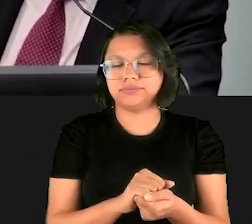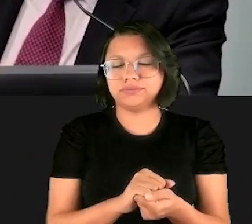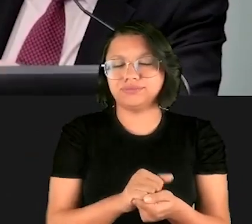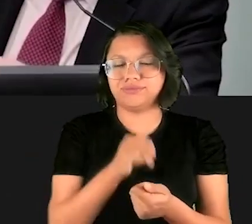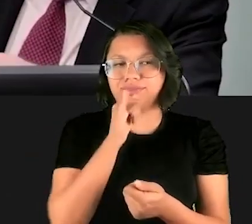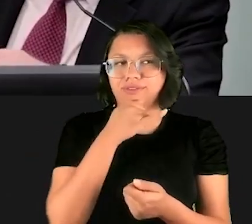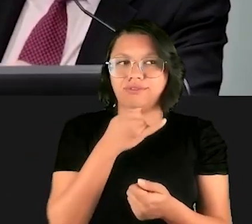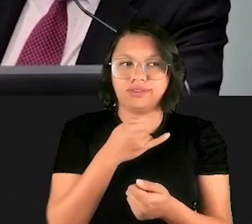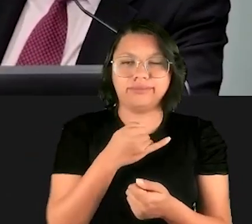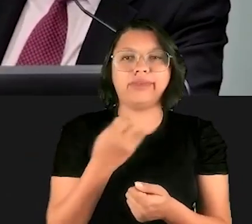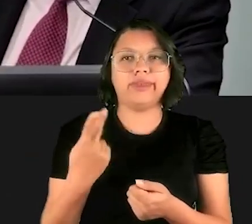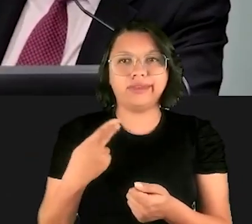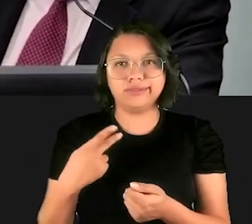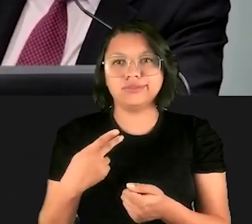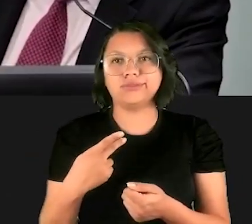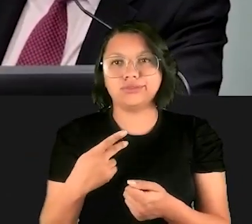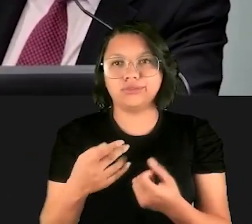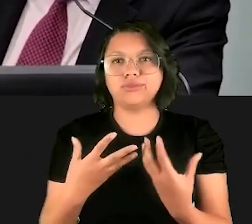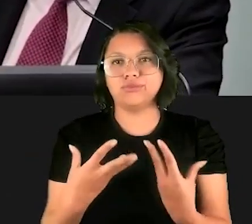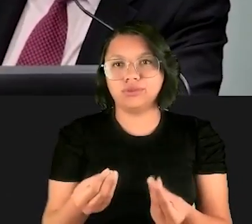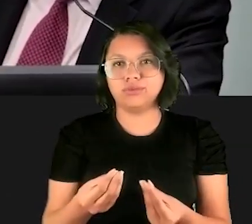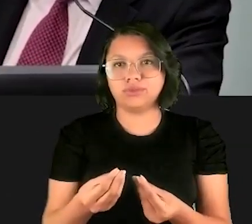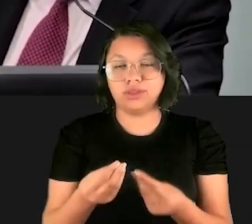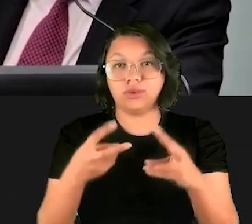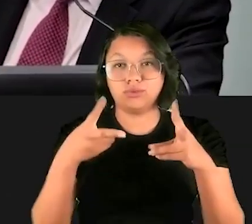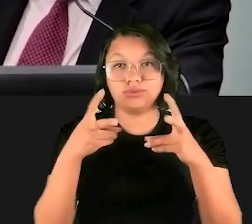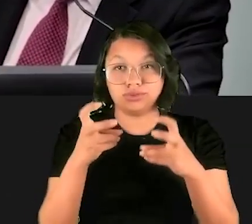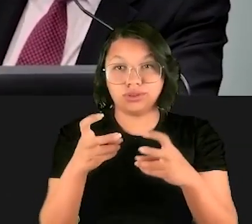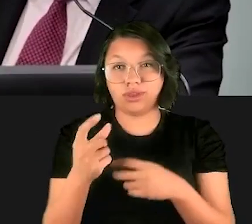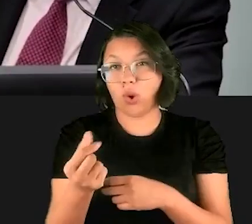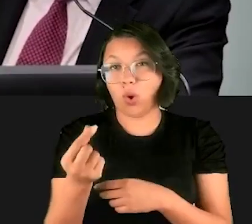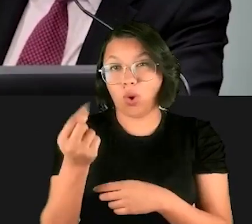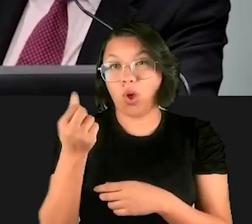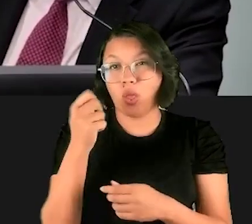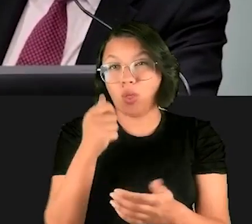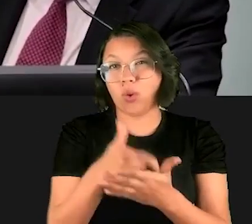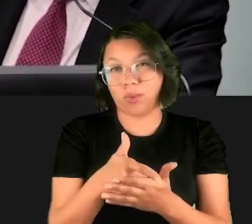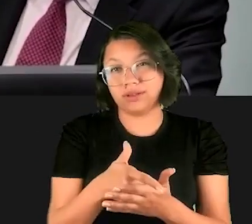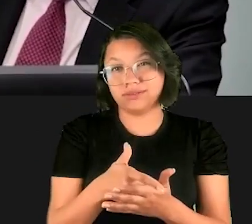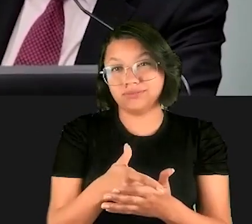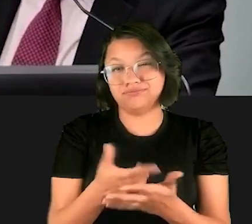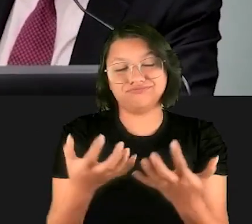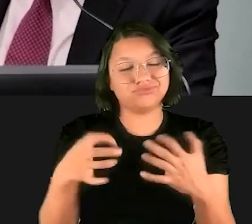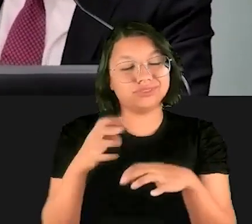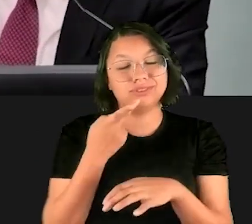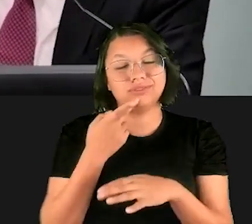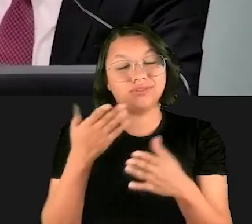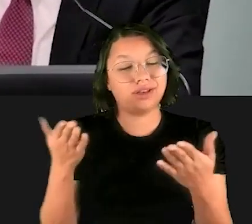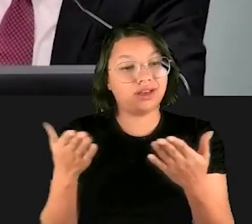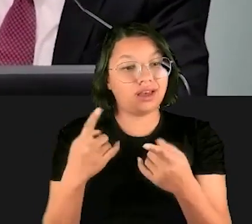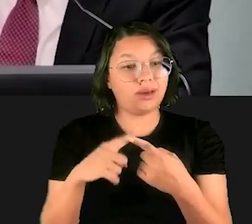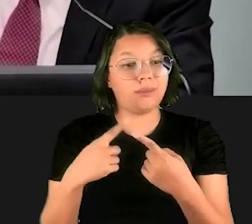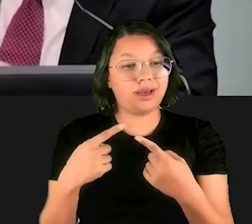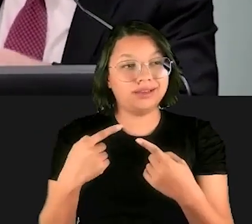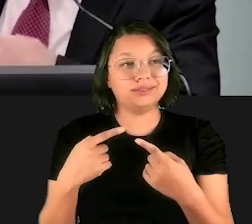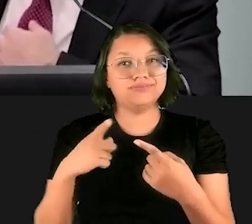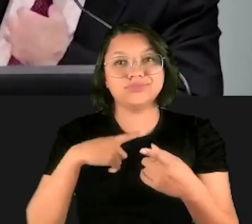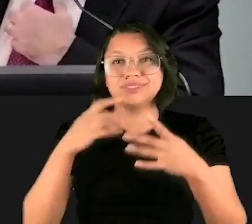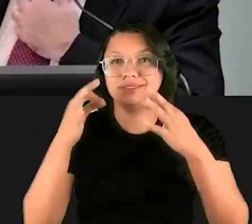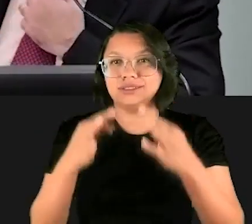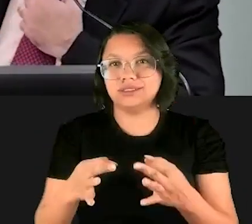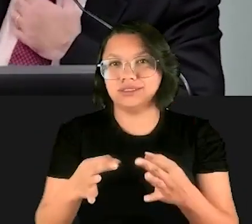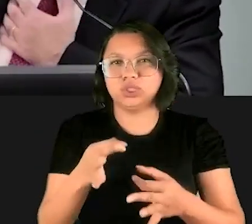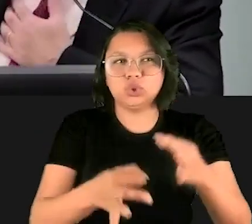Infelizmente, nós vamos ter que considerar como sociedade o custo-benefício. Eu não gostaria de dizer isso, e eu tenho certeza